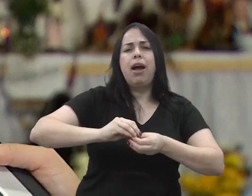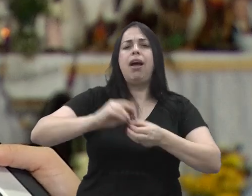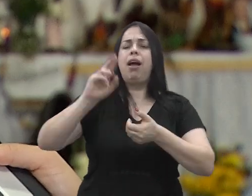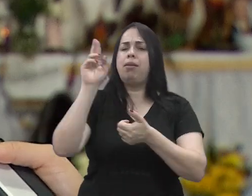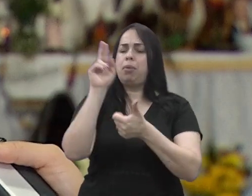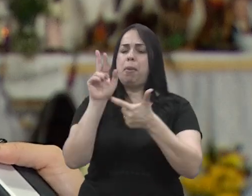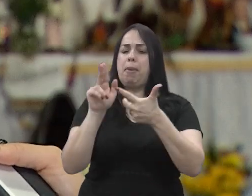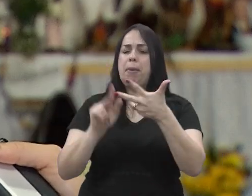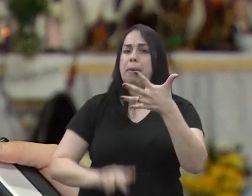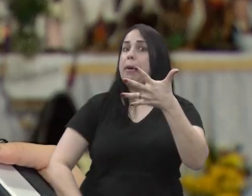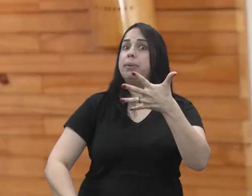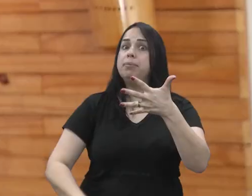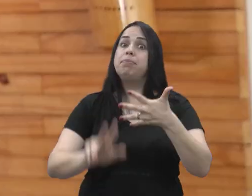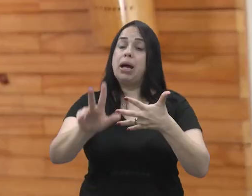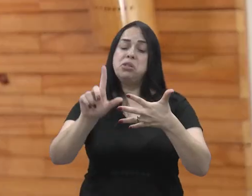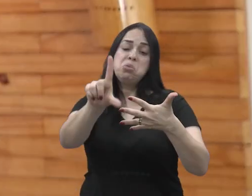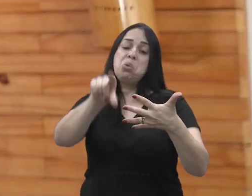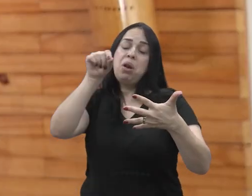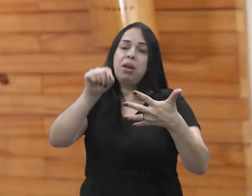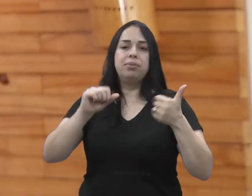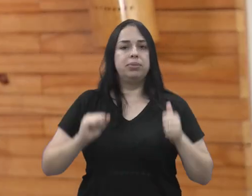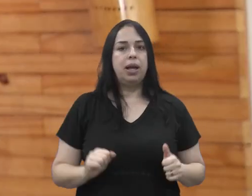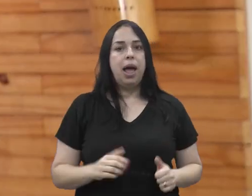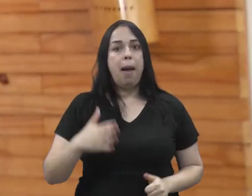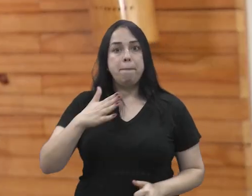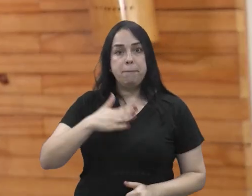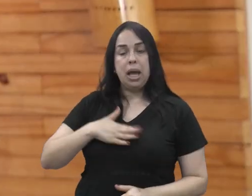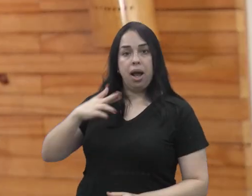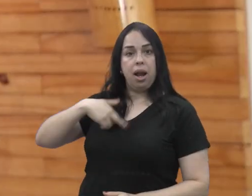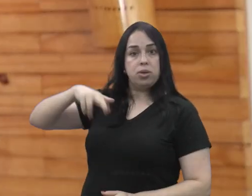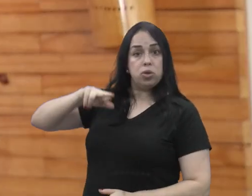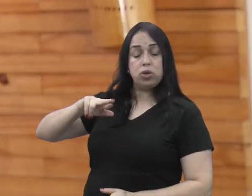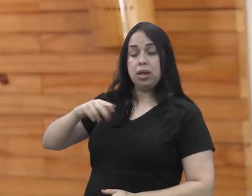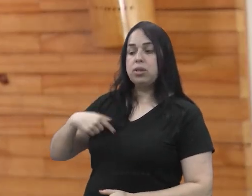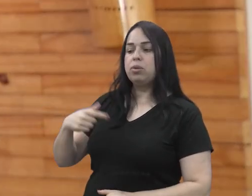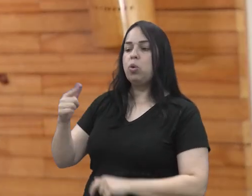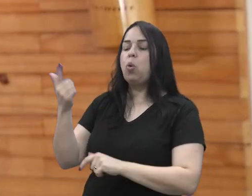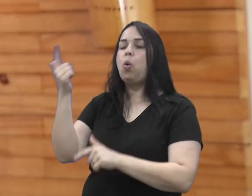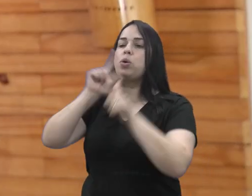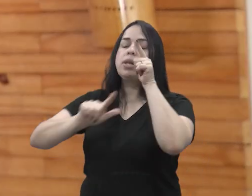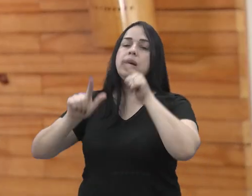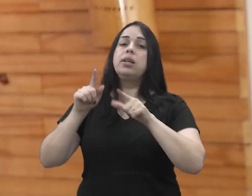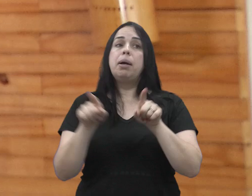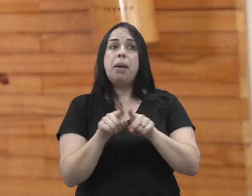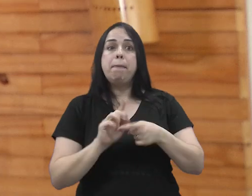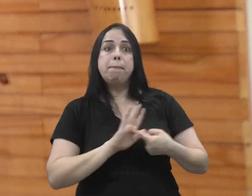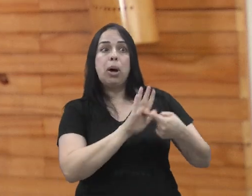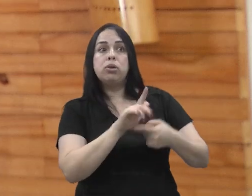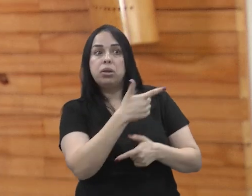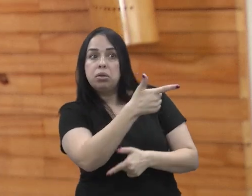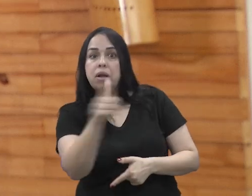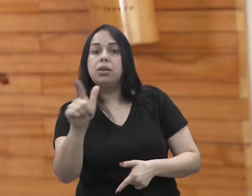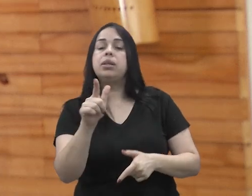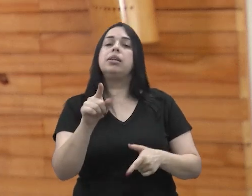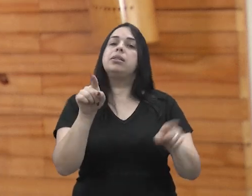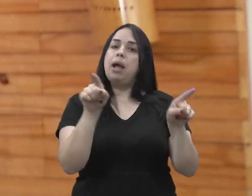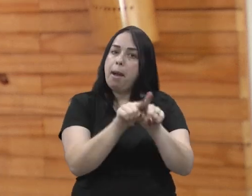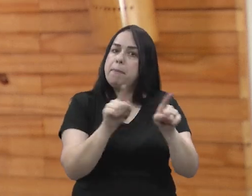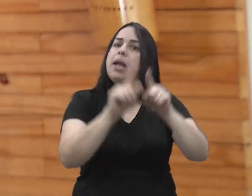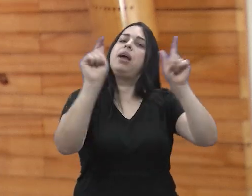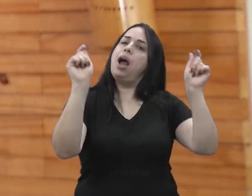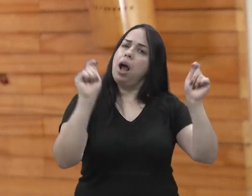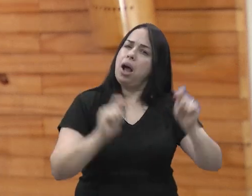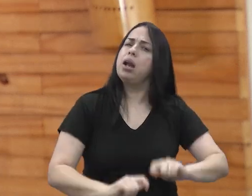escolhe a sua, respeitando a outra. Porque aquilo que a minha religião ela conquista, ela demonstra que as outras religiões também estão